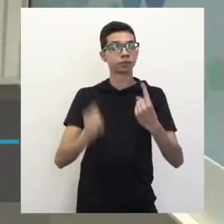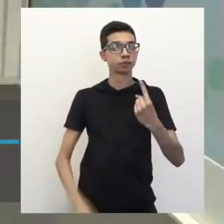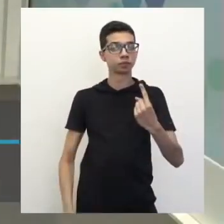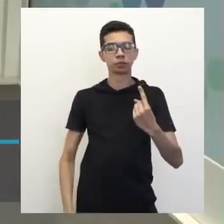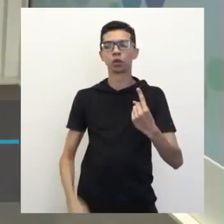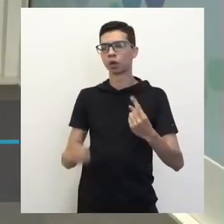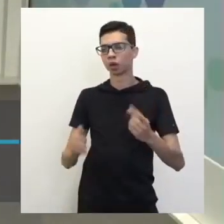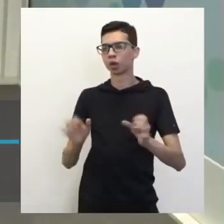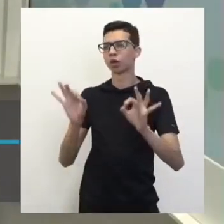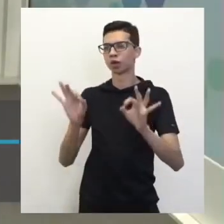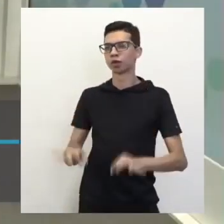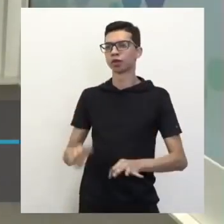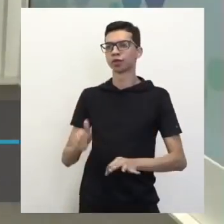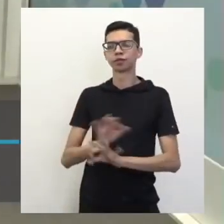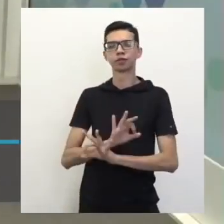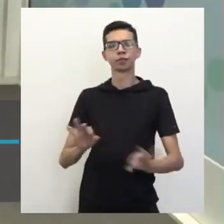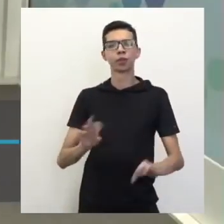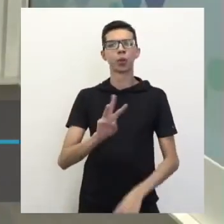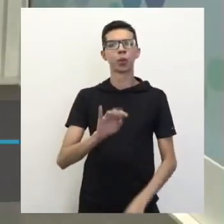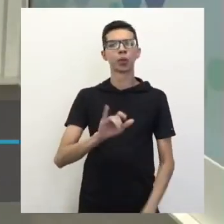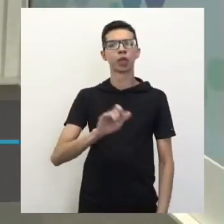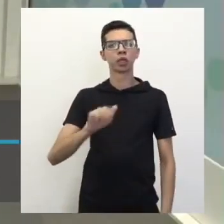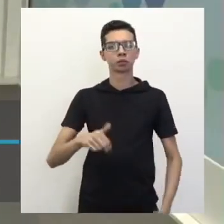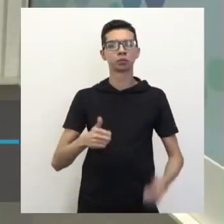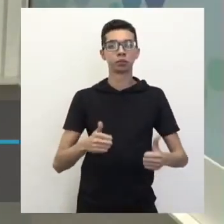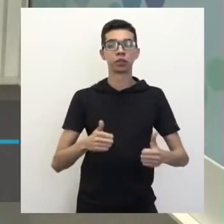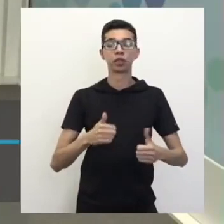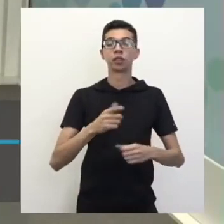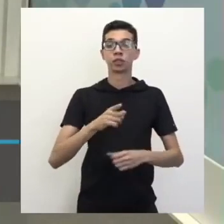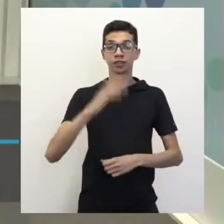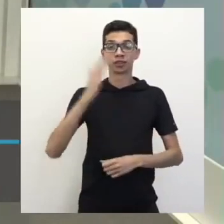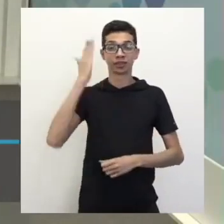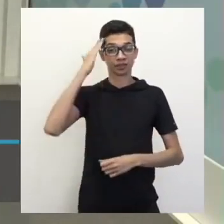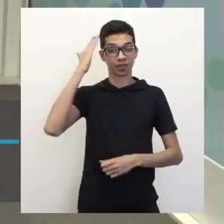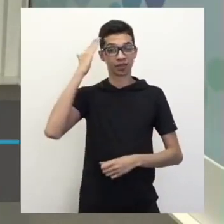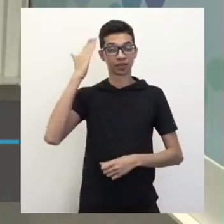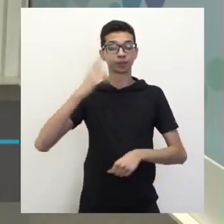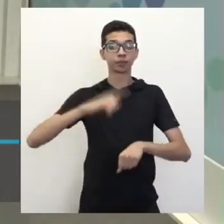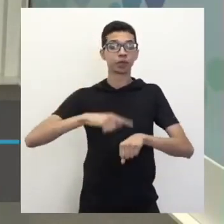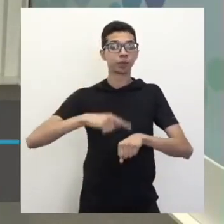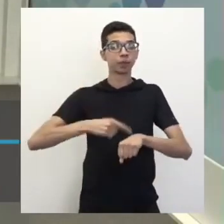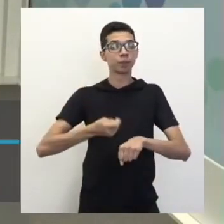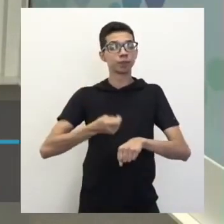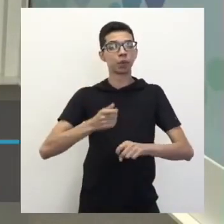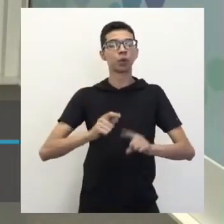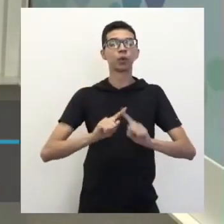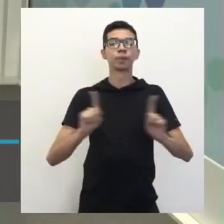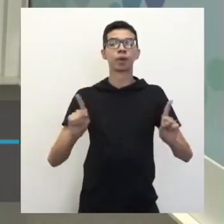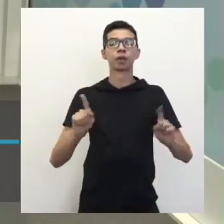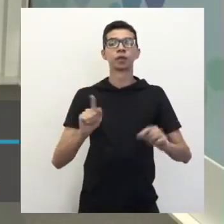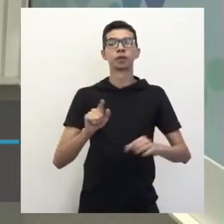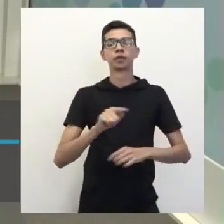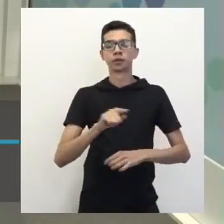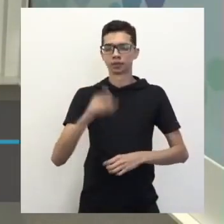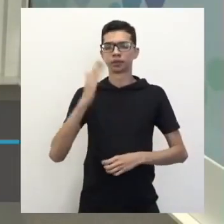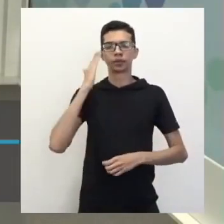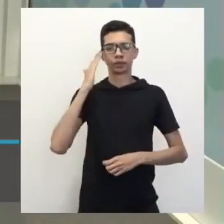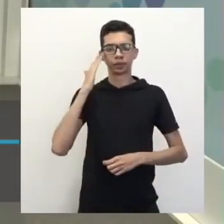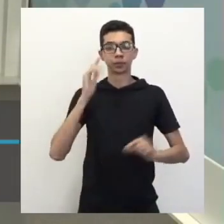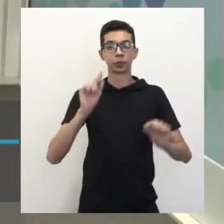Gente, como vocês sempre sabem, eu sempre falo, o nosso tempo é curto. Mas saibam que, na medida do possível, façam